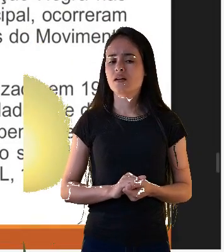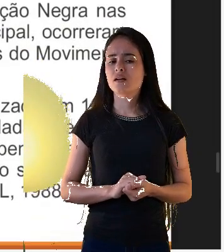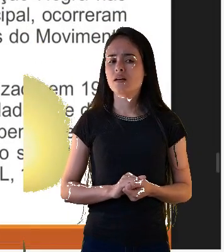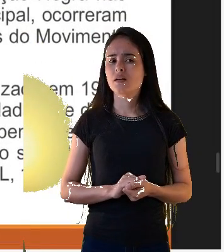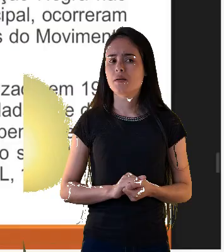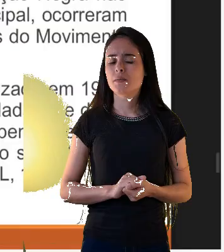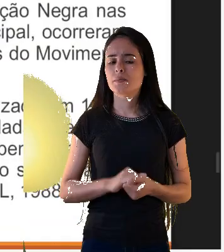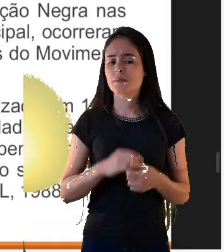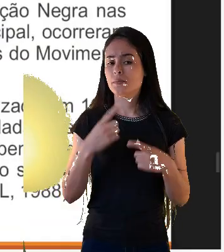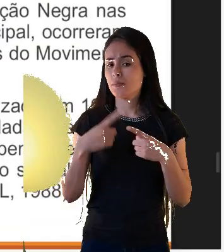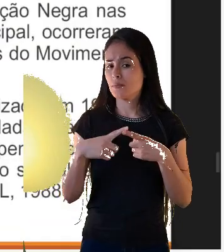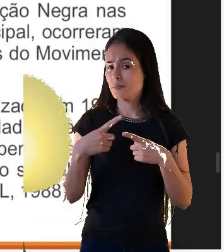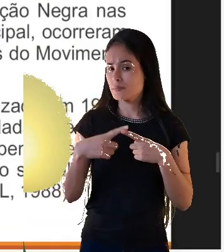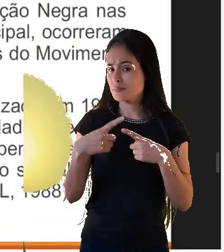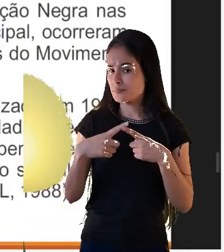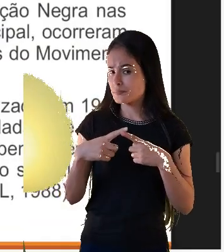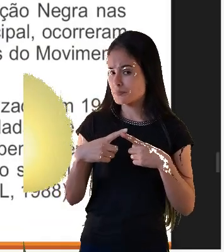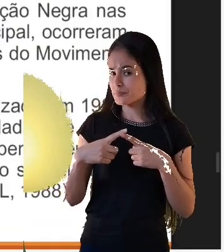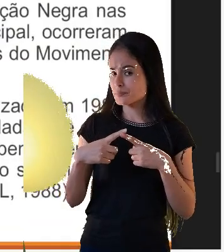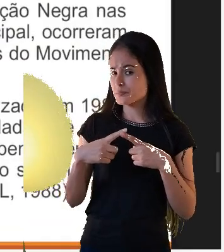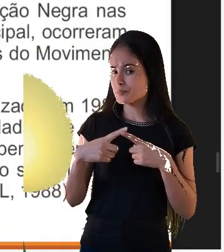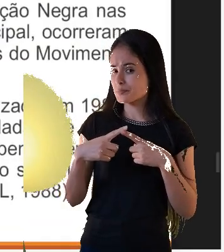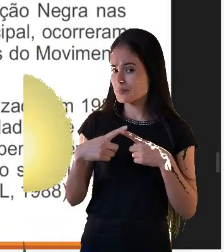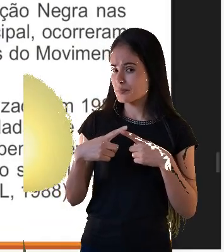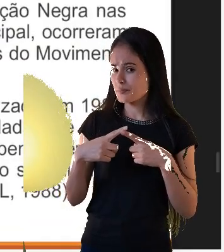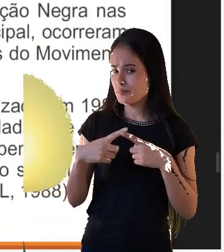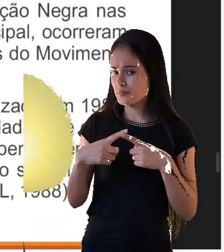falar no podcast, né, sobre